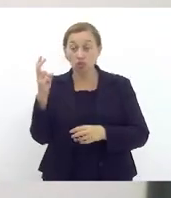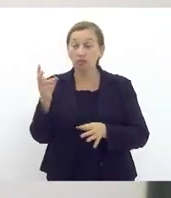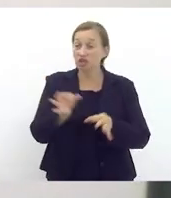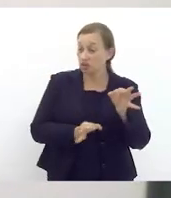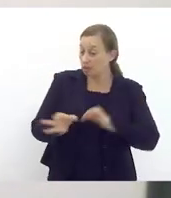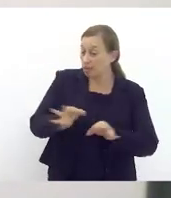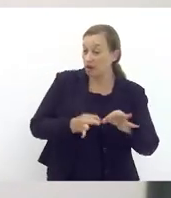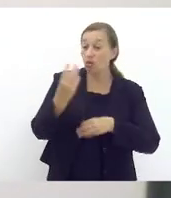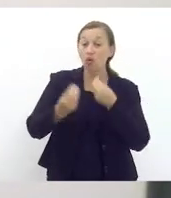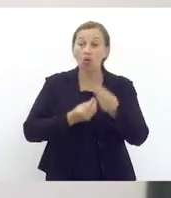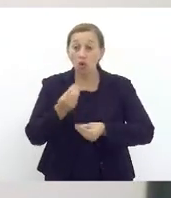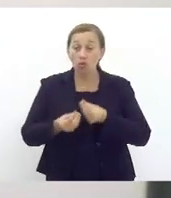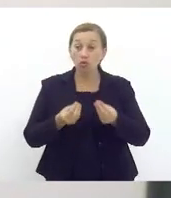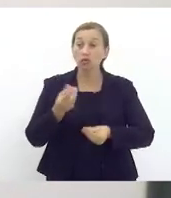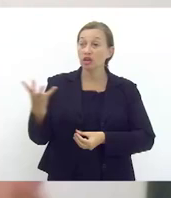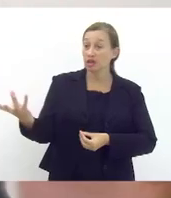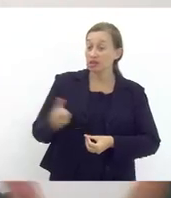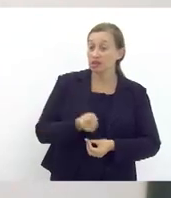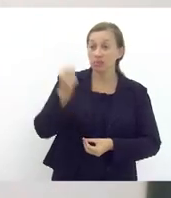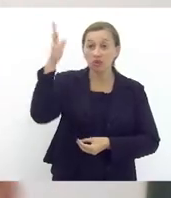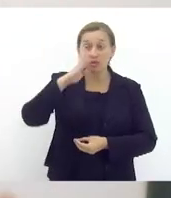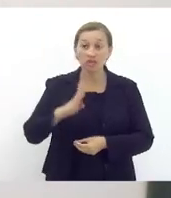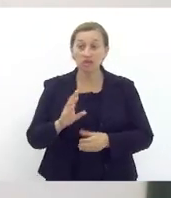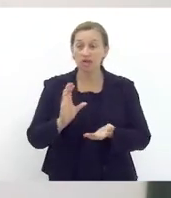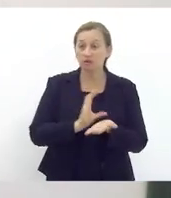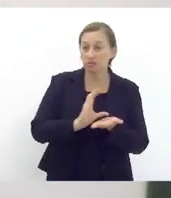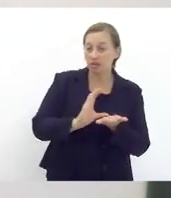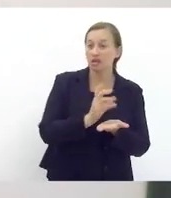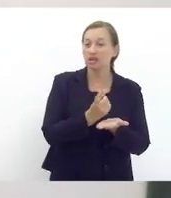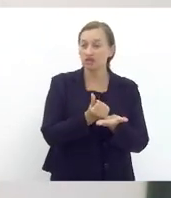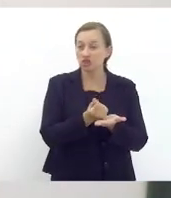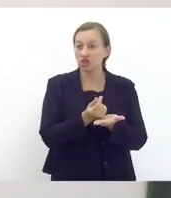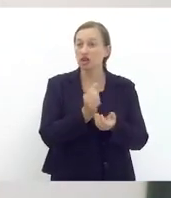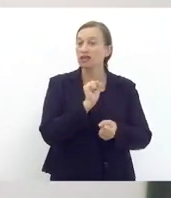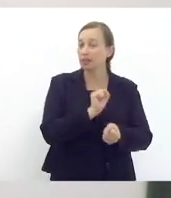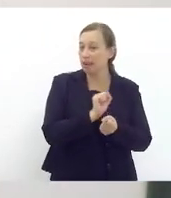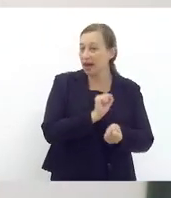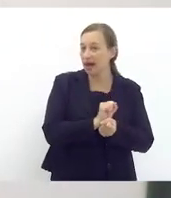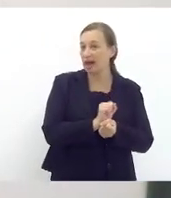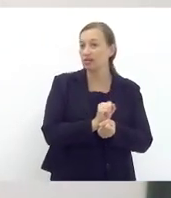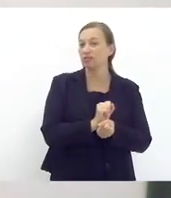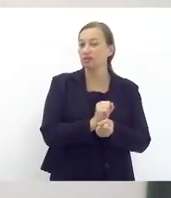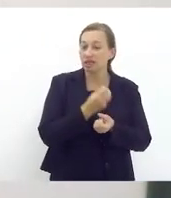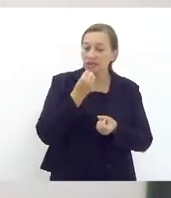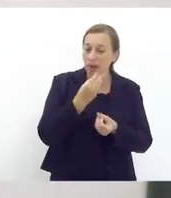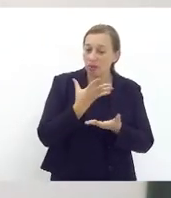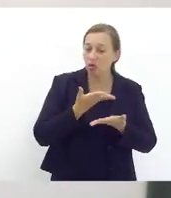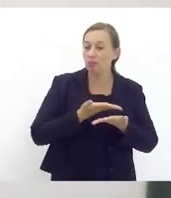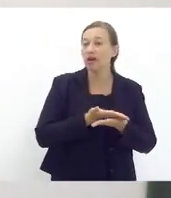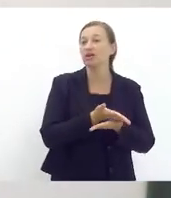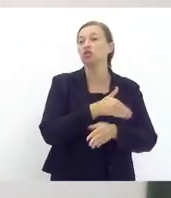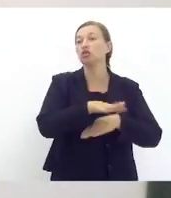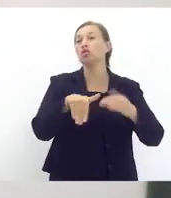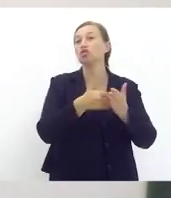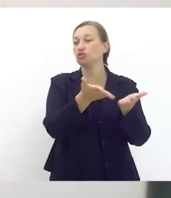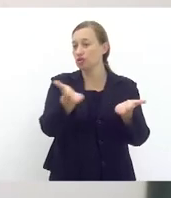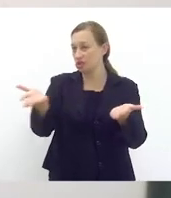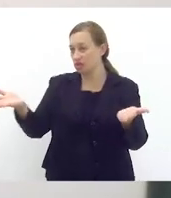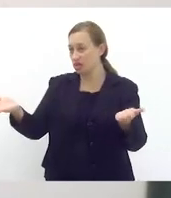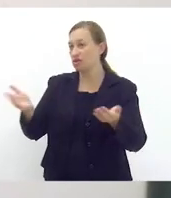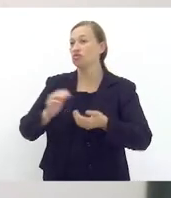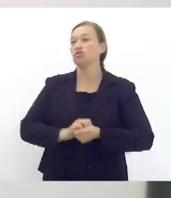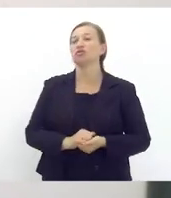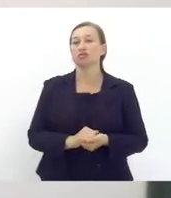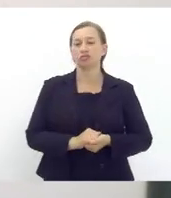pode acessar essa verba que estava contingenciada parada etc ela tá Generosa para todos todas todas